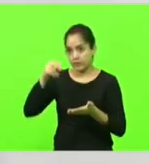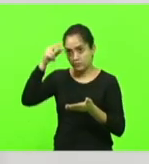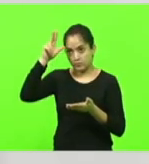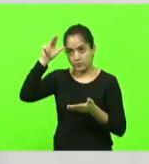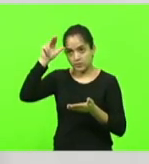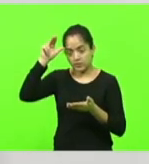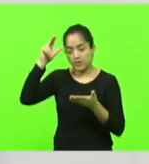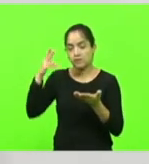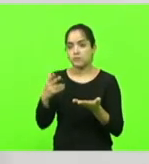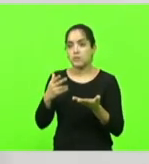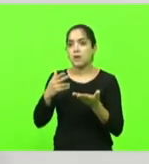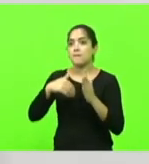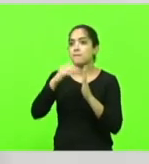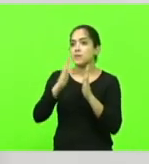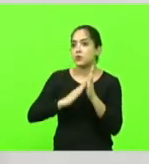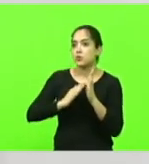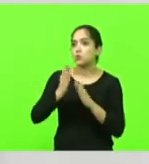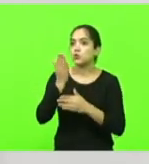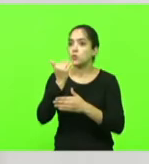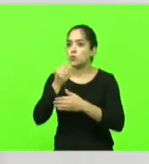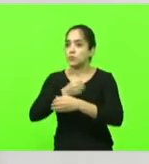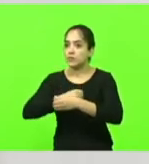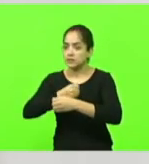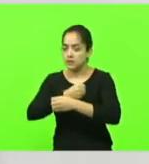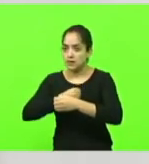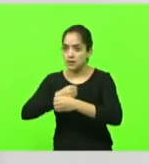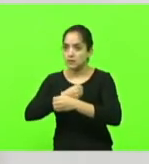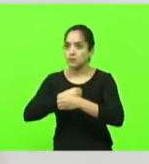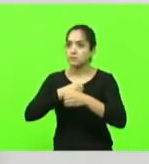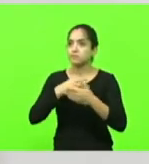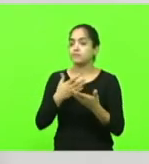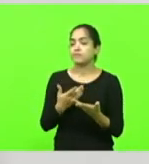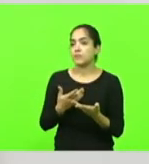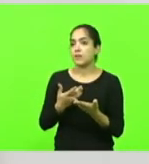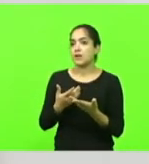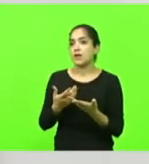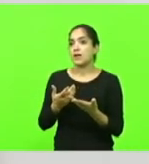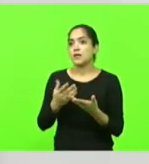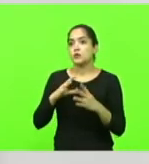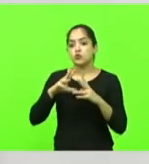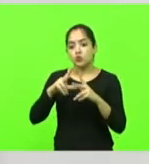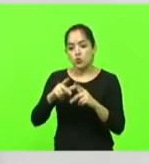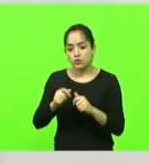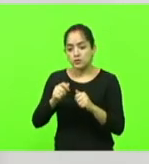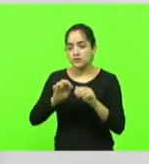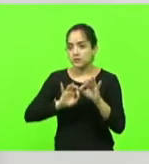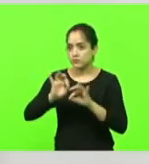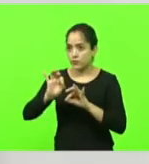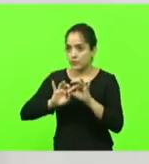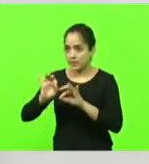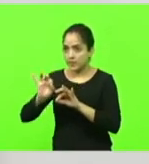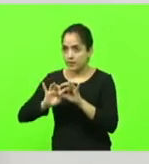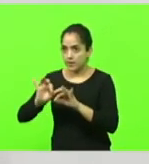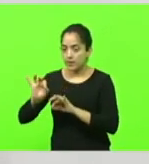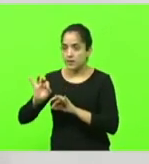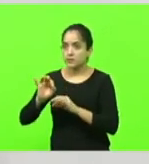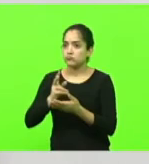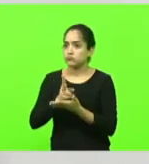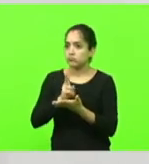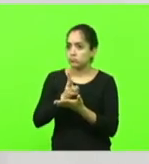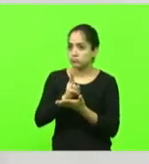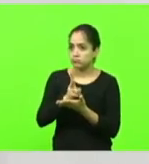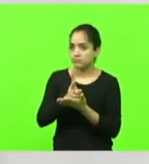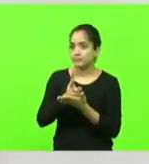pintura, culinária, horta e jardinagem. Ambas as oficinas foram desenvolvidas de forma contínua, juntamente com